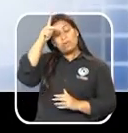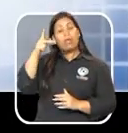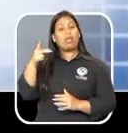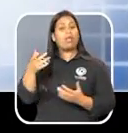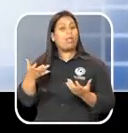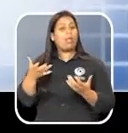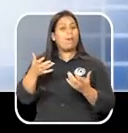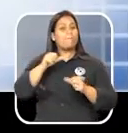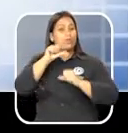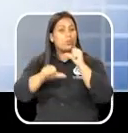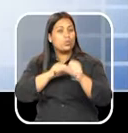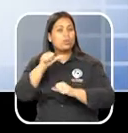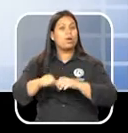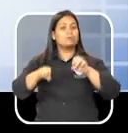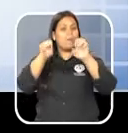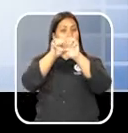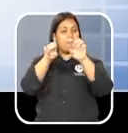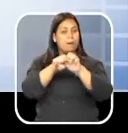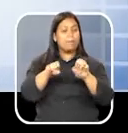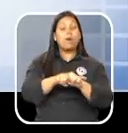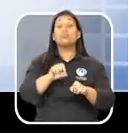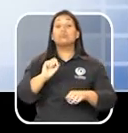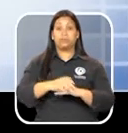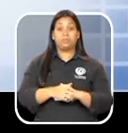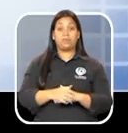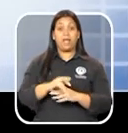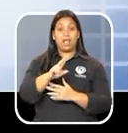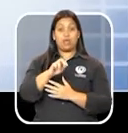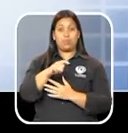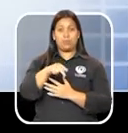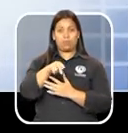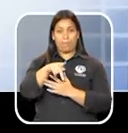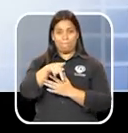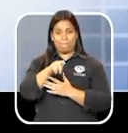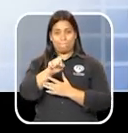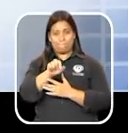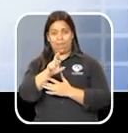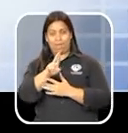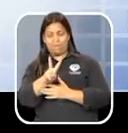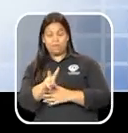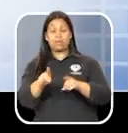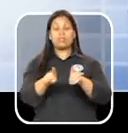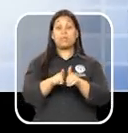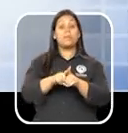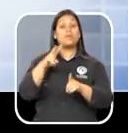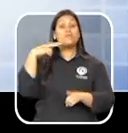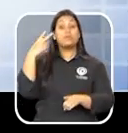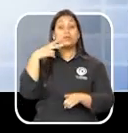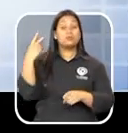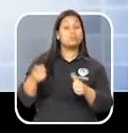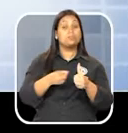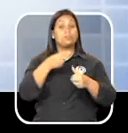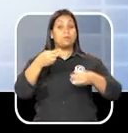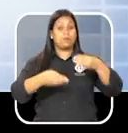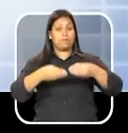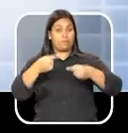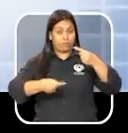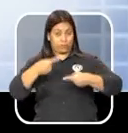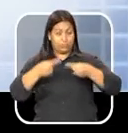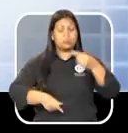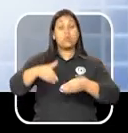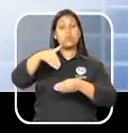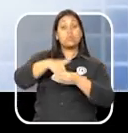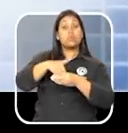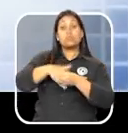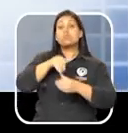prevê mudanças na estrutura da Rio Preto Preve. Os vereadores aprovaram, em primeira votação, alterações da nomenclatura